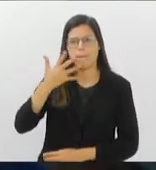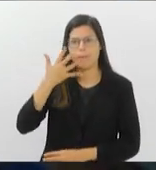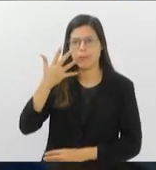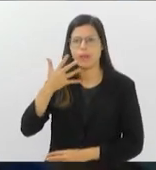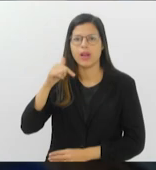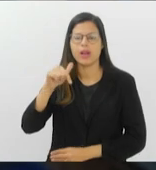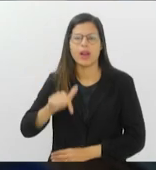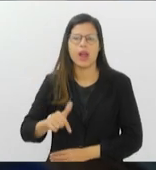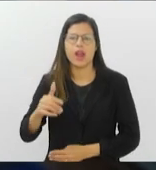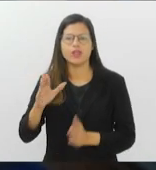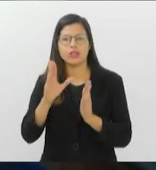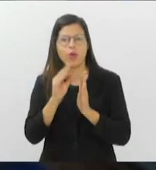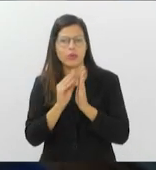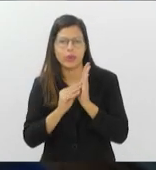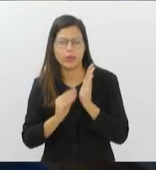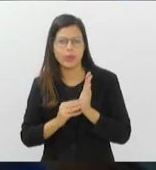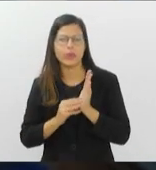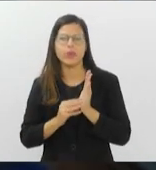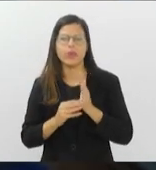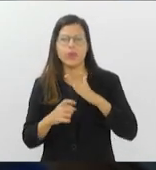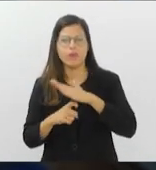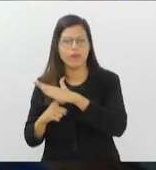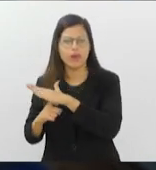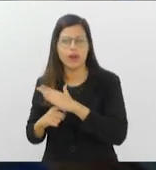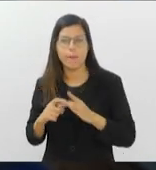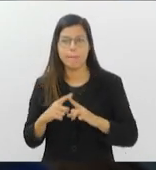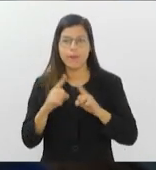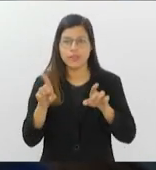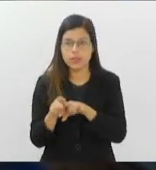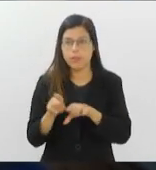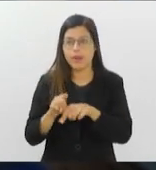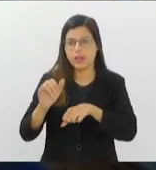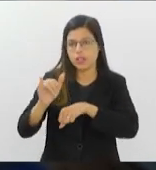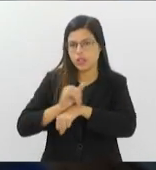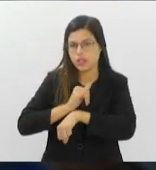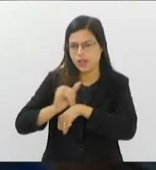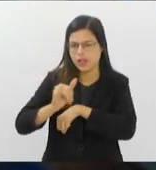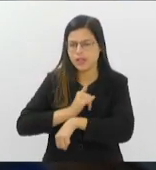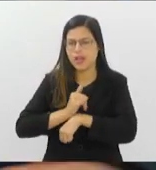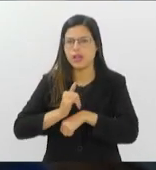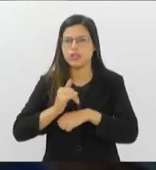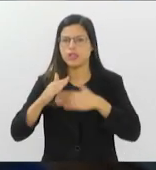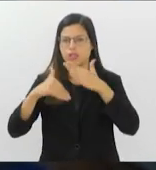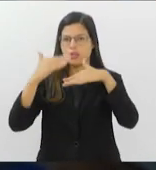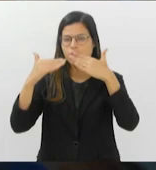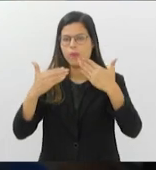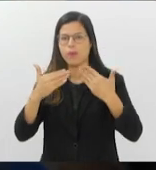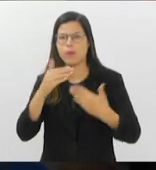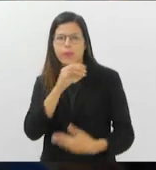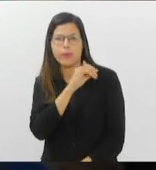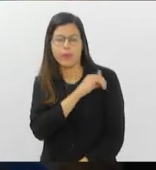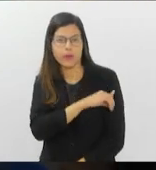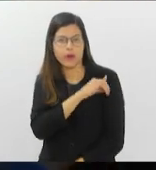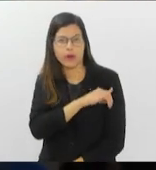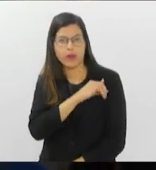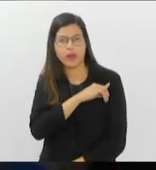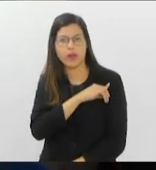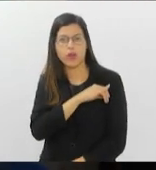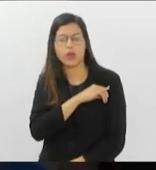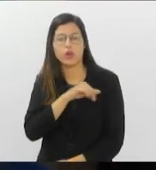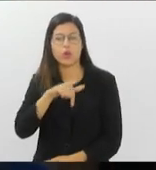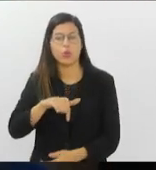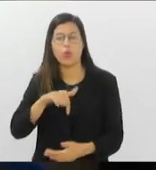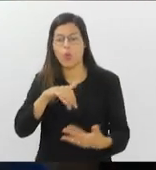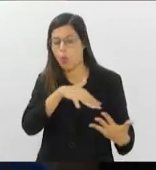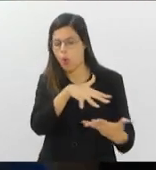dúvida é imperdível, mas também parte de uma estratégia de desenvolvimento mais ampla para tornar o Rio de Janeiro o grande polo global da